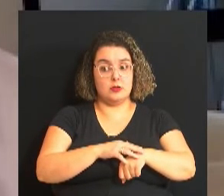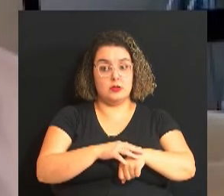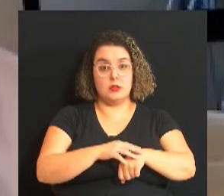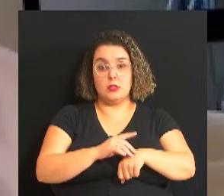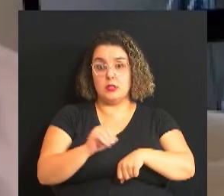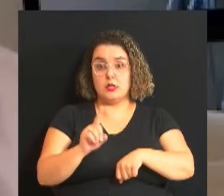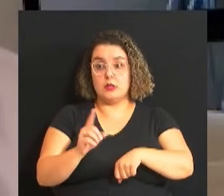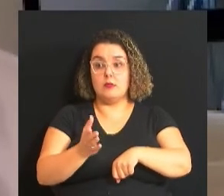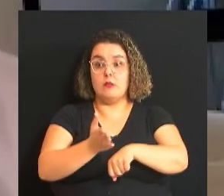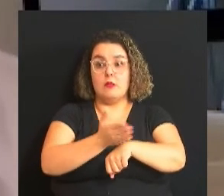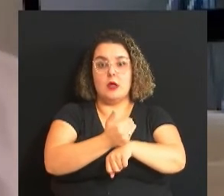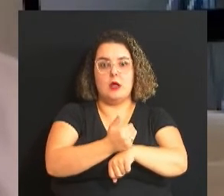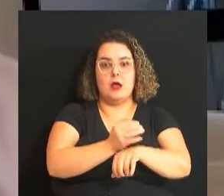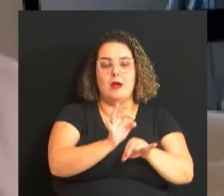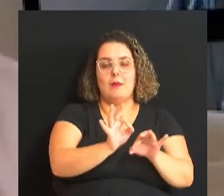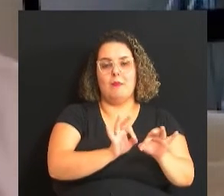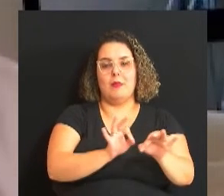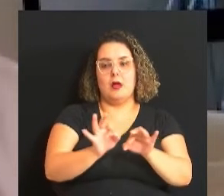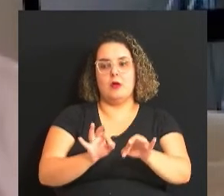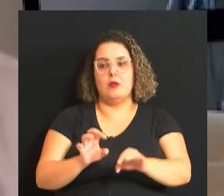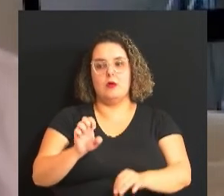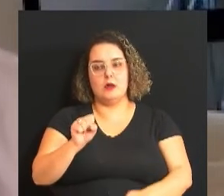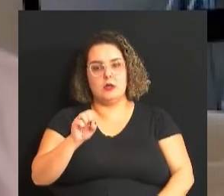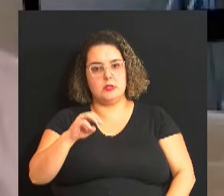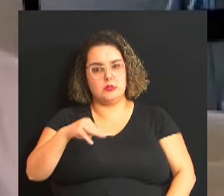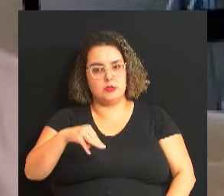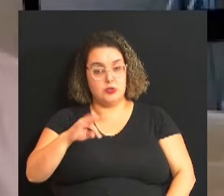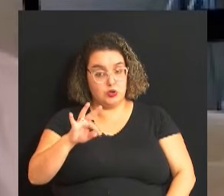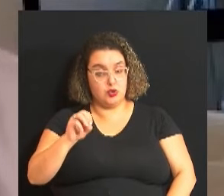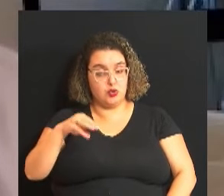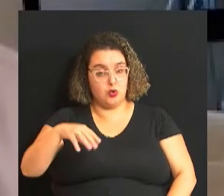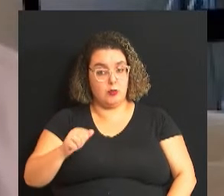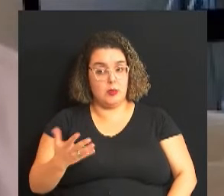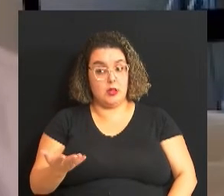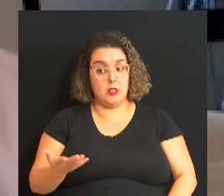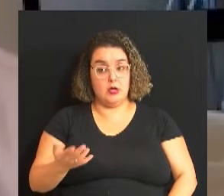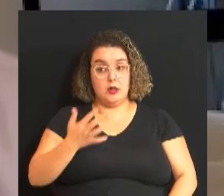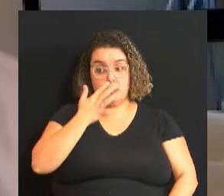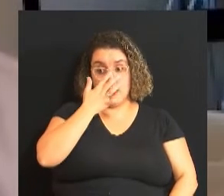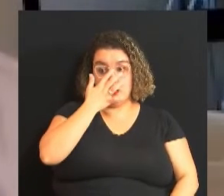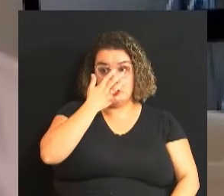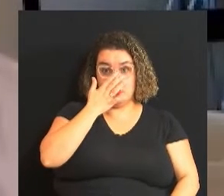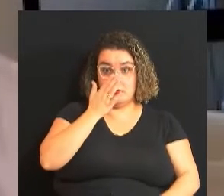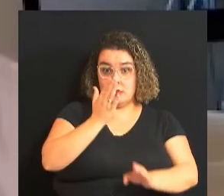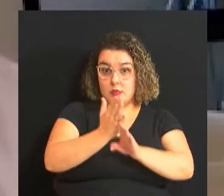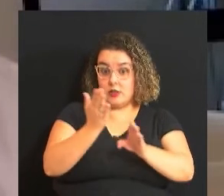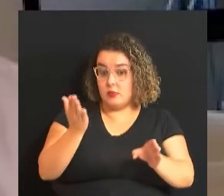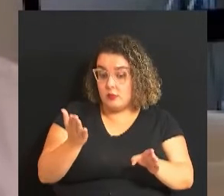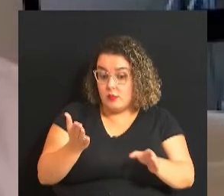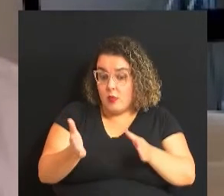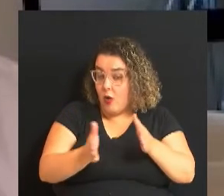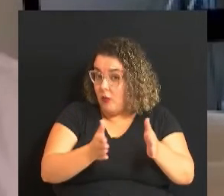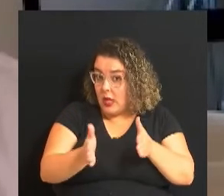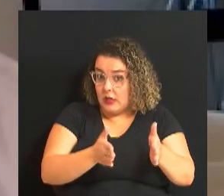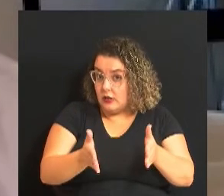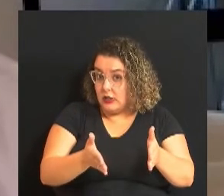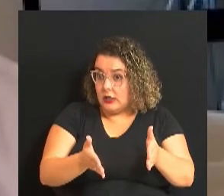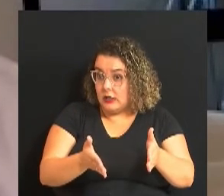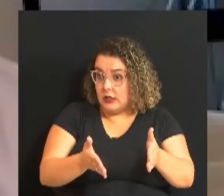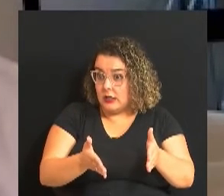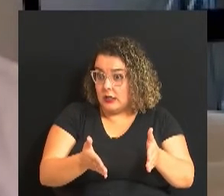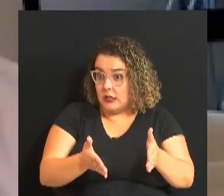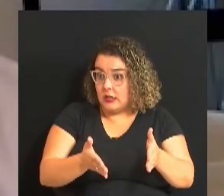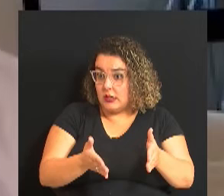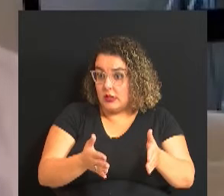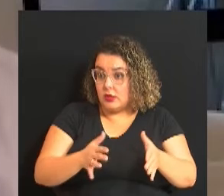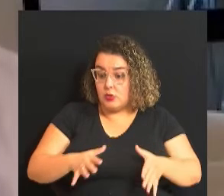primariamente planejado fazer um estômago. Mas daí você encontra uma determinada situação na cavidade